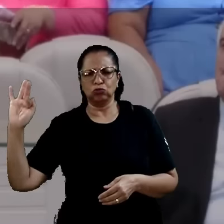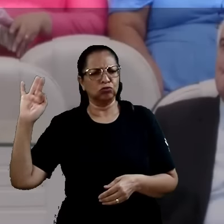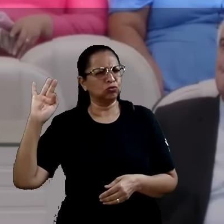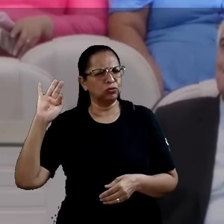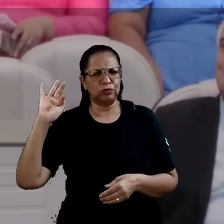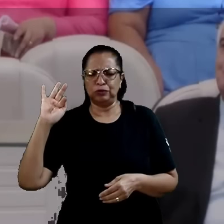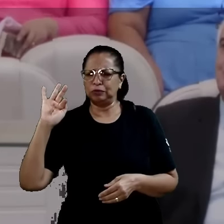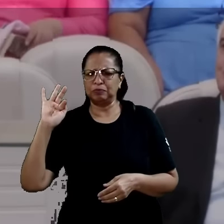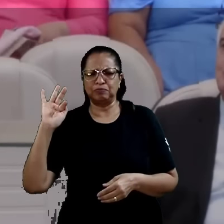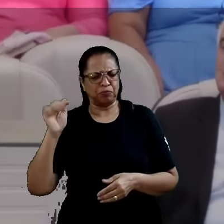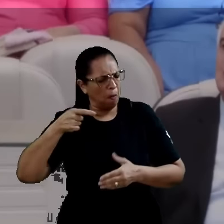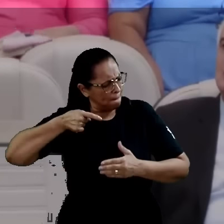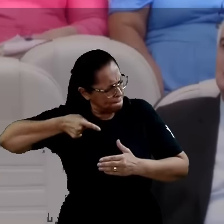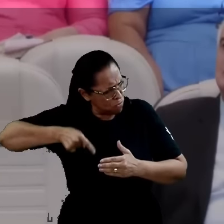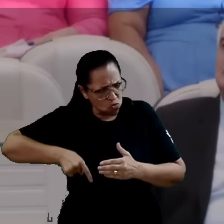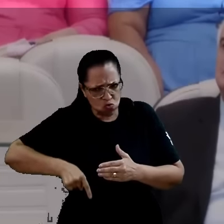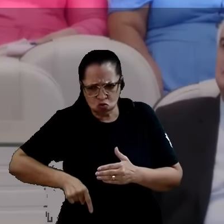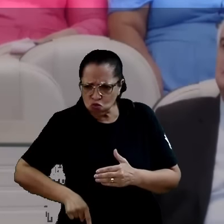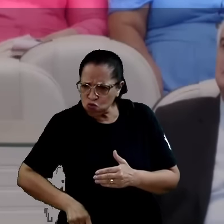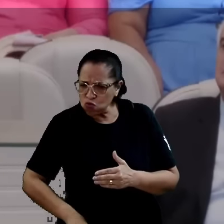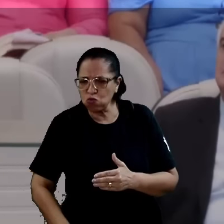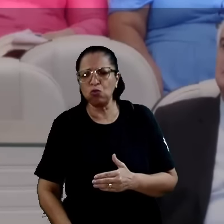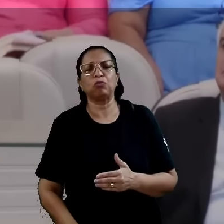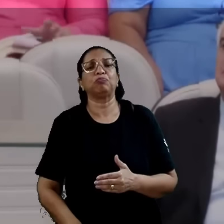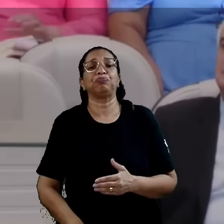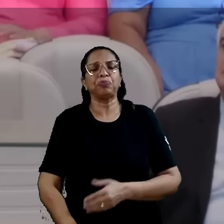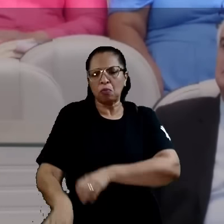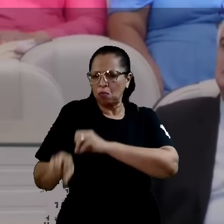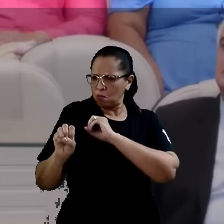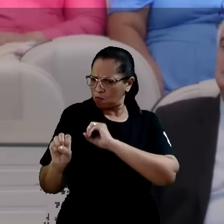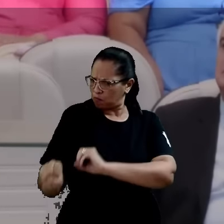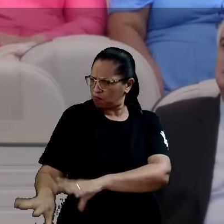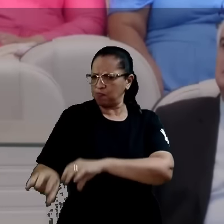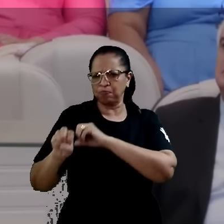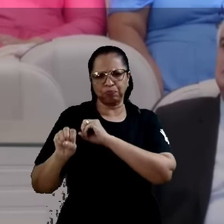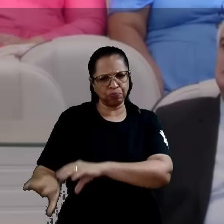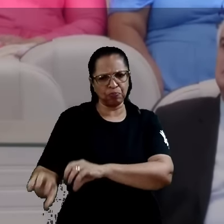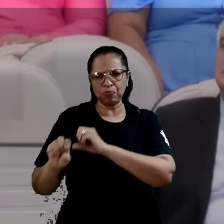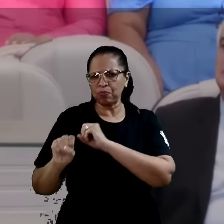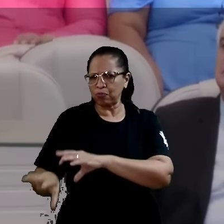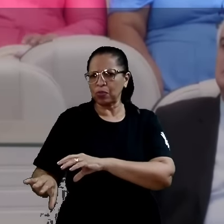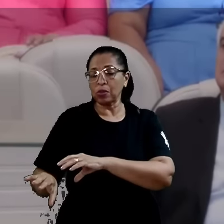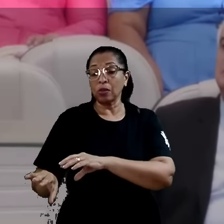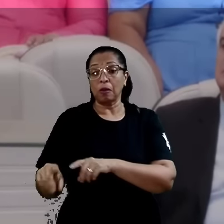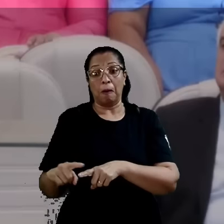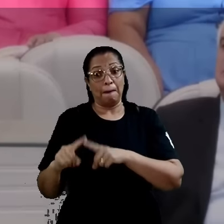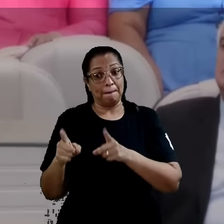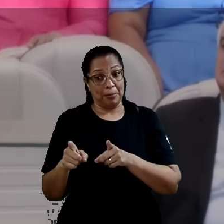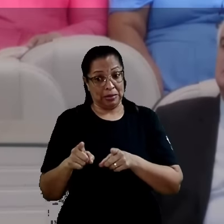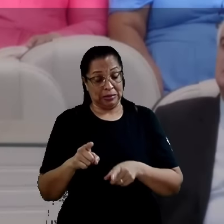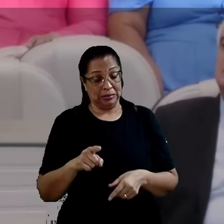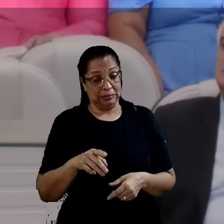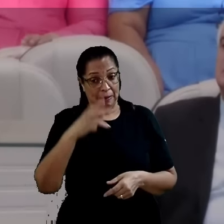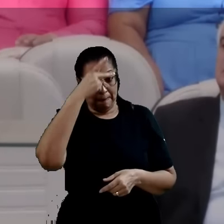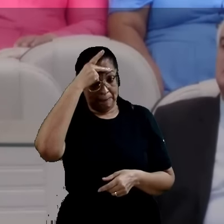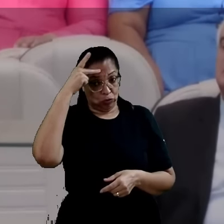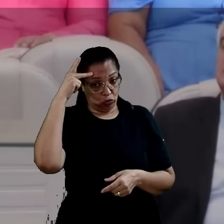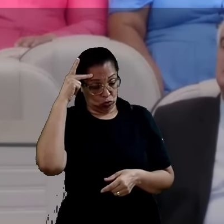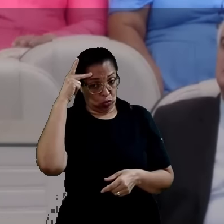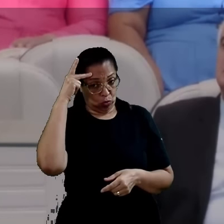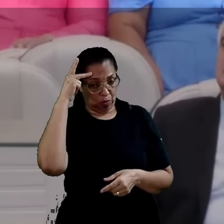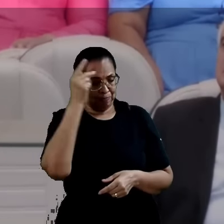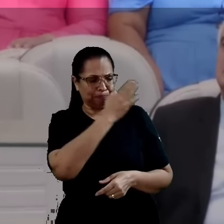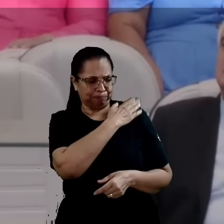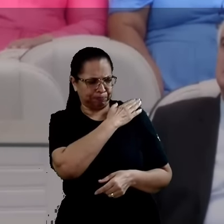curso de Bacharel ele foi contratado especificamente por um judeu um